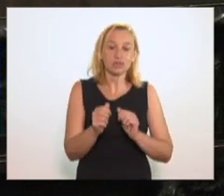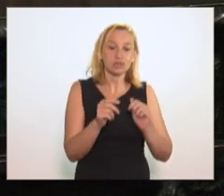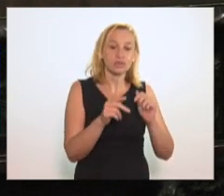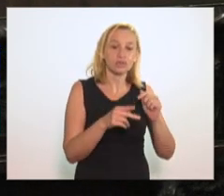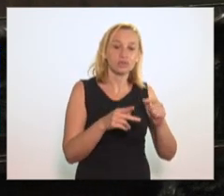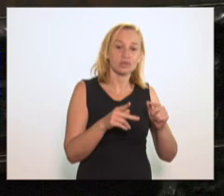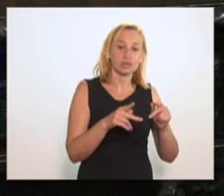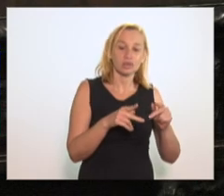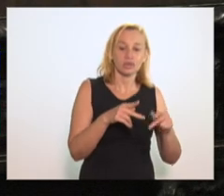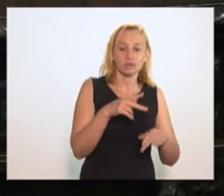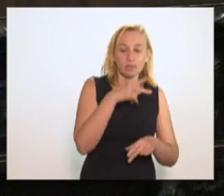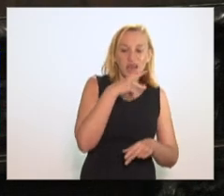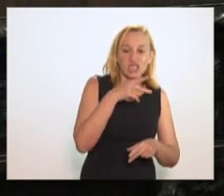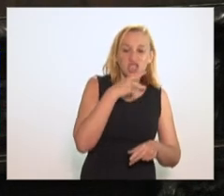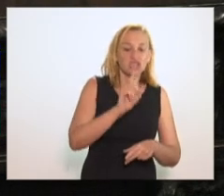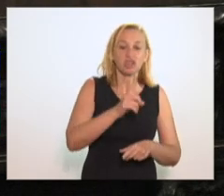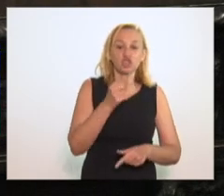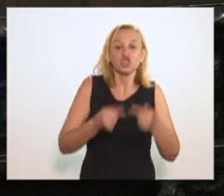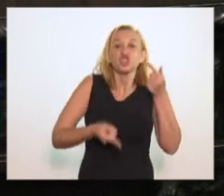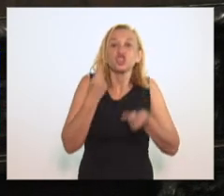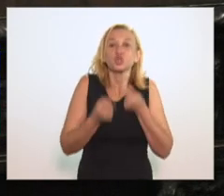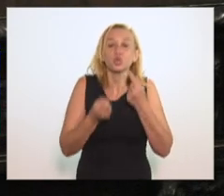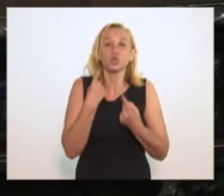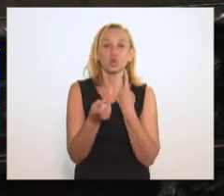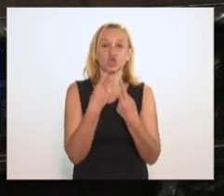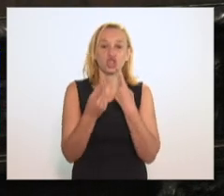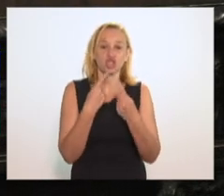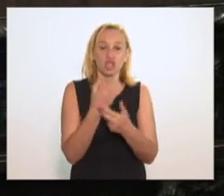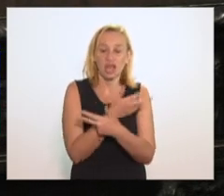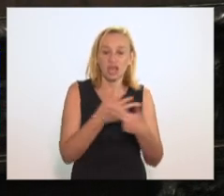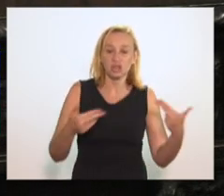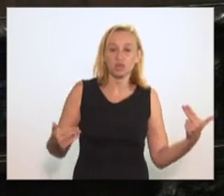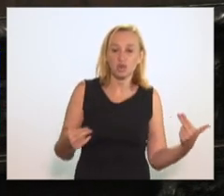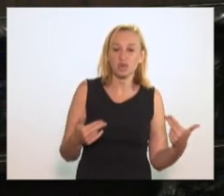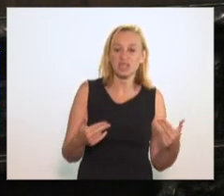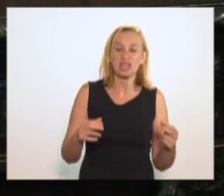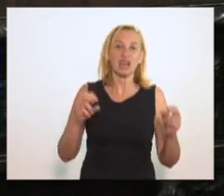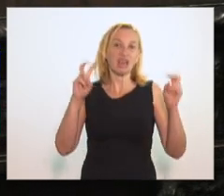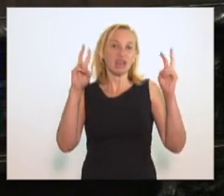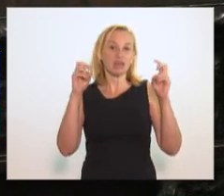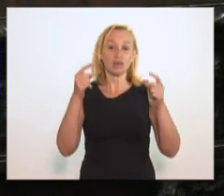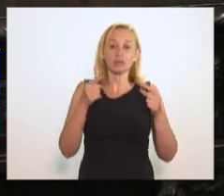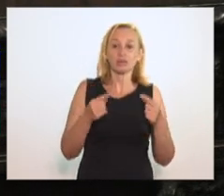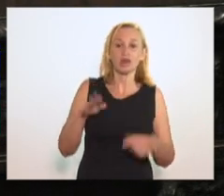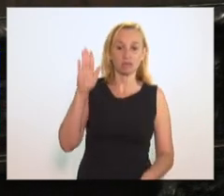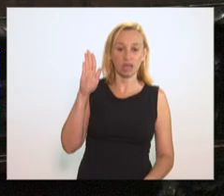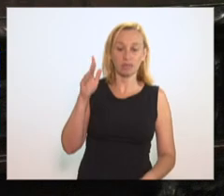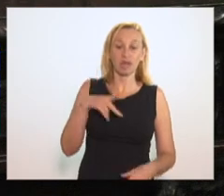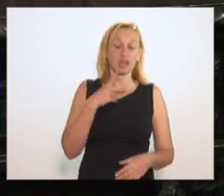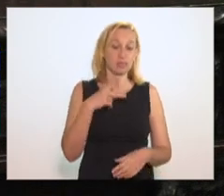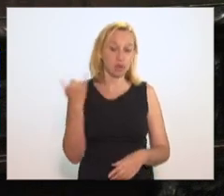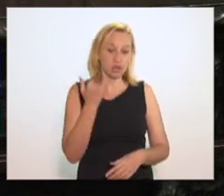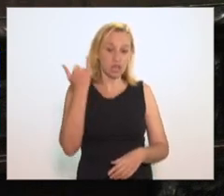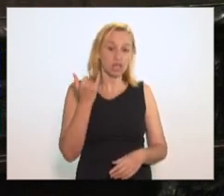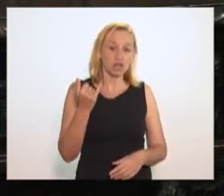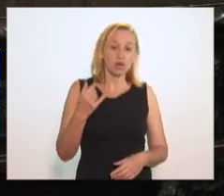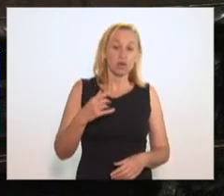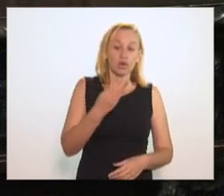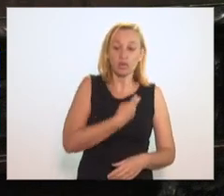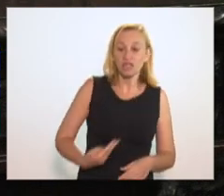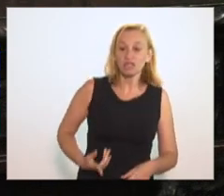as questões de forma a politizar um tema que é muito mais importante o governador Cláudio Castro não